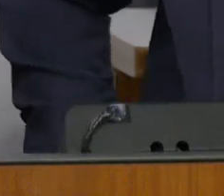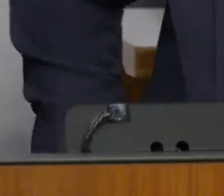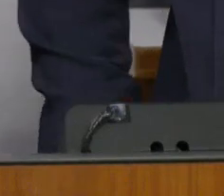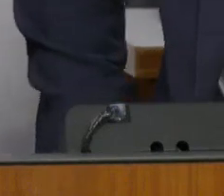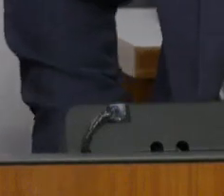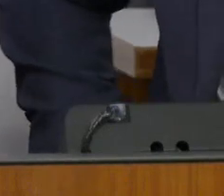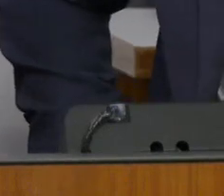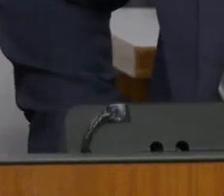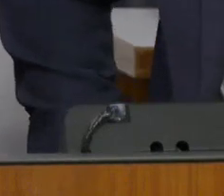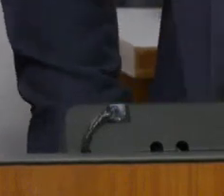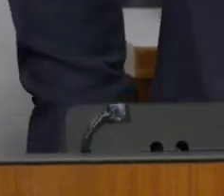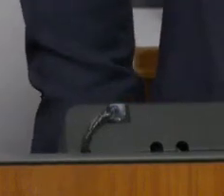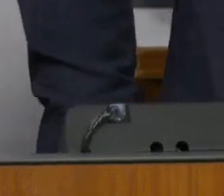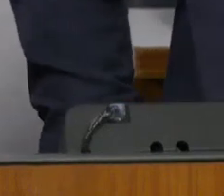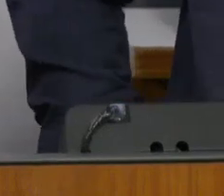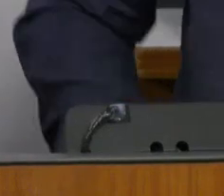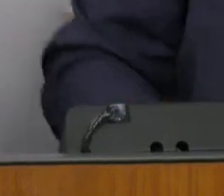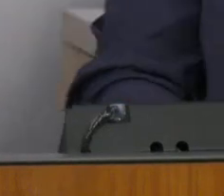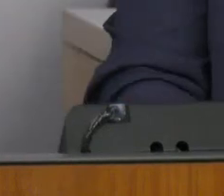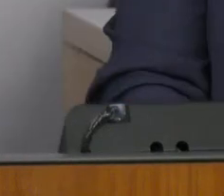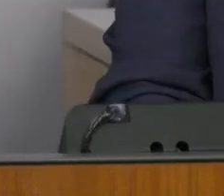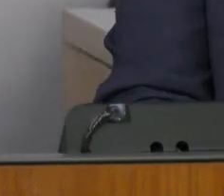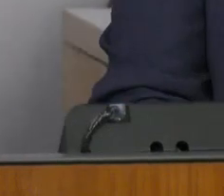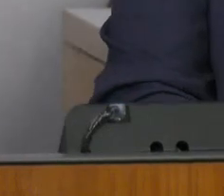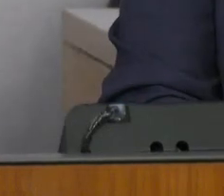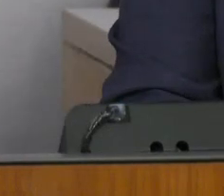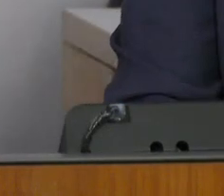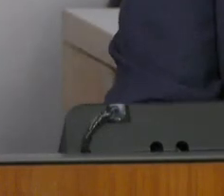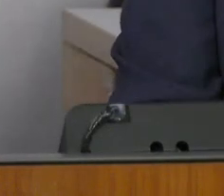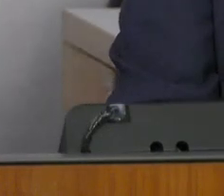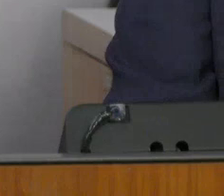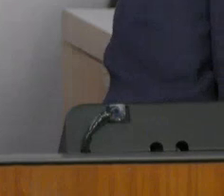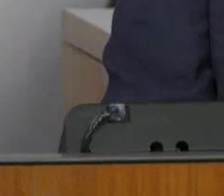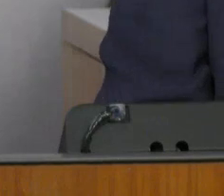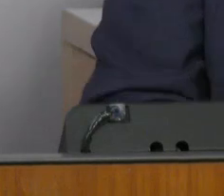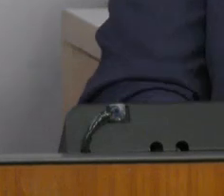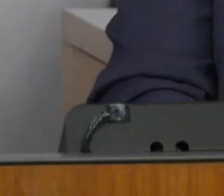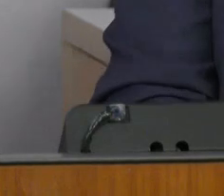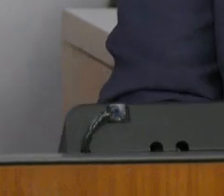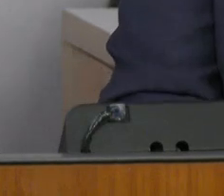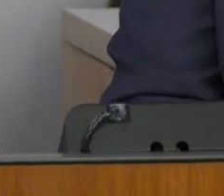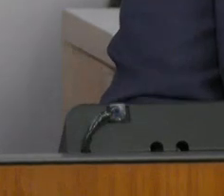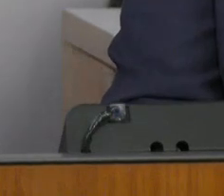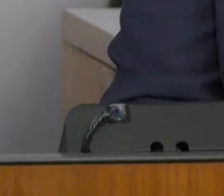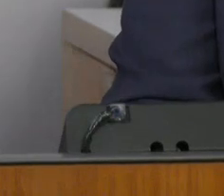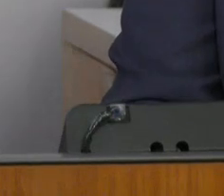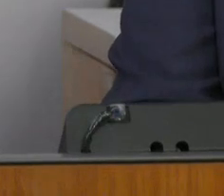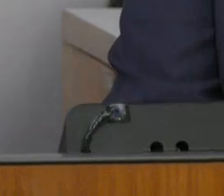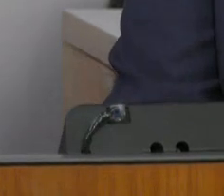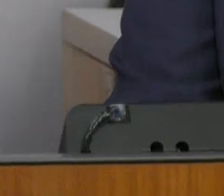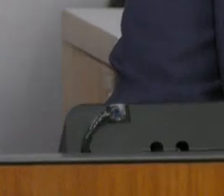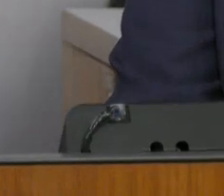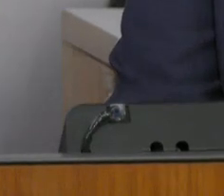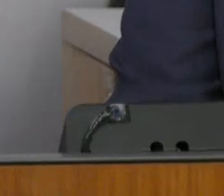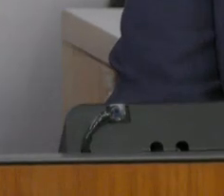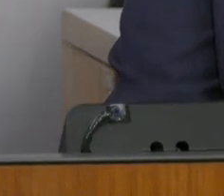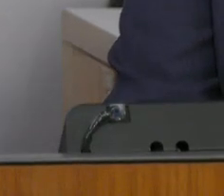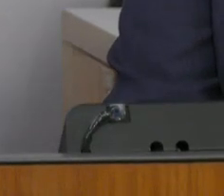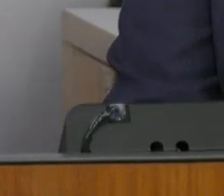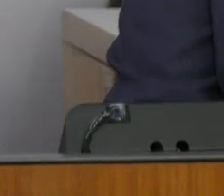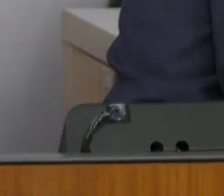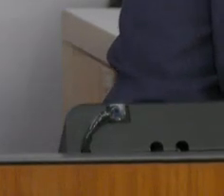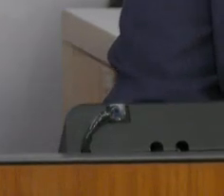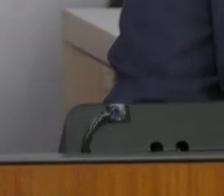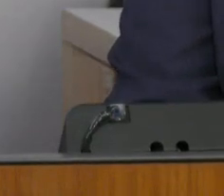nessa mesma linha ação lançada neste mês foi lançada ainda neste